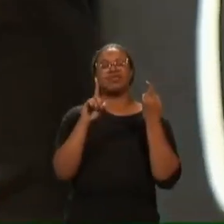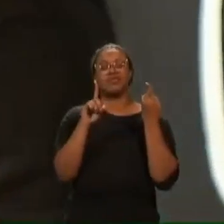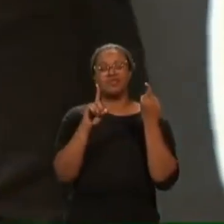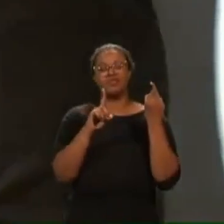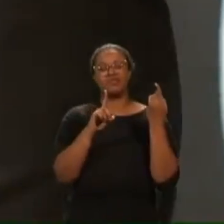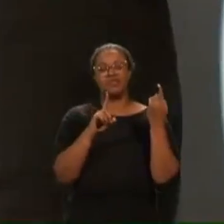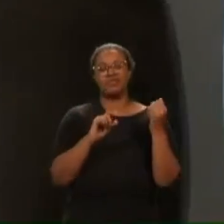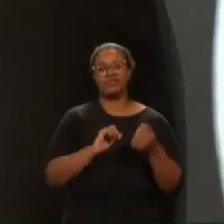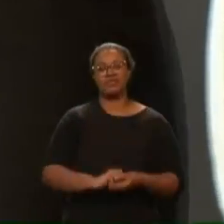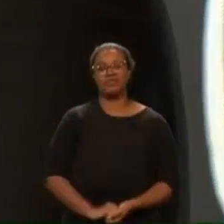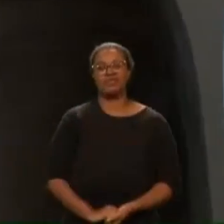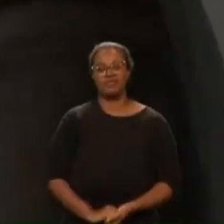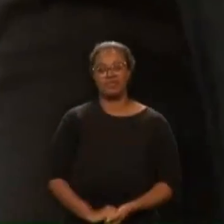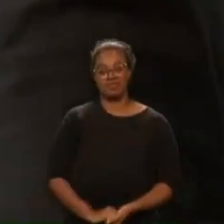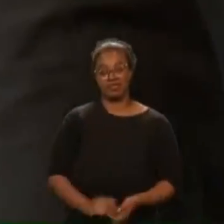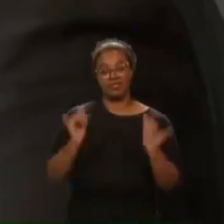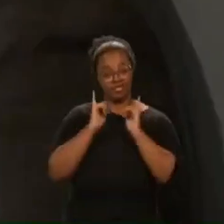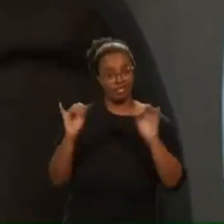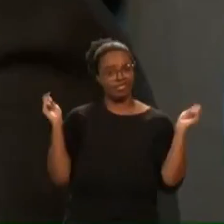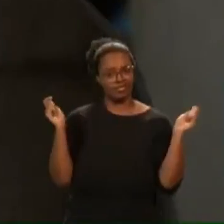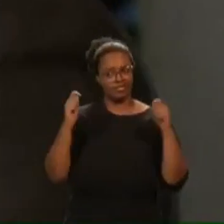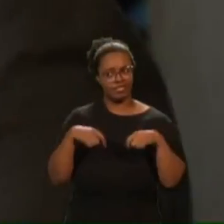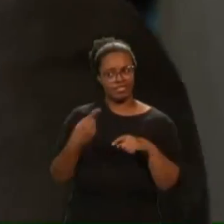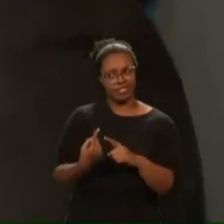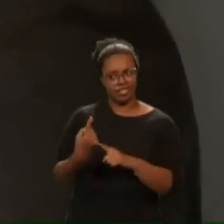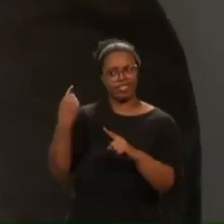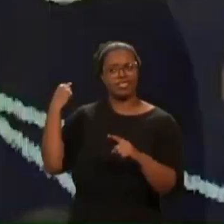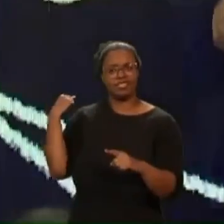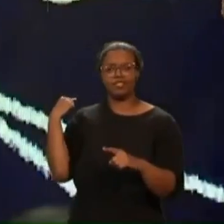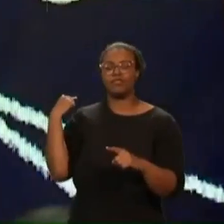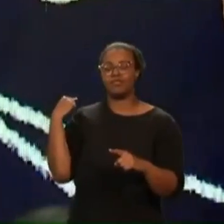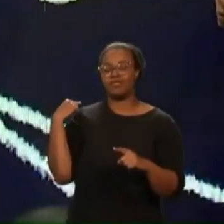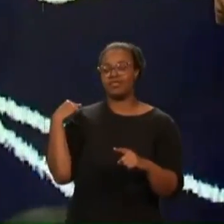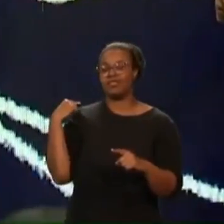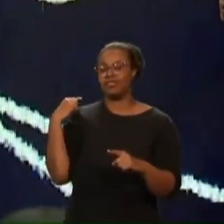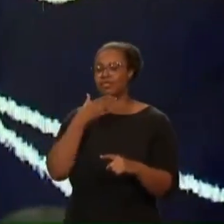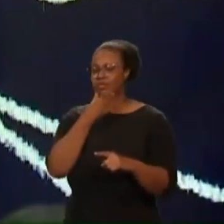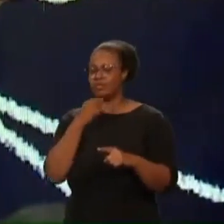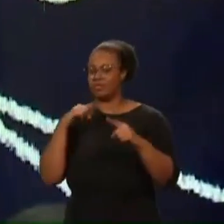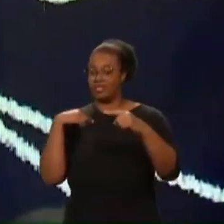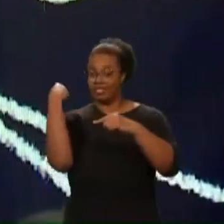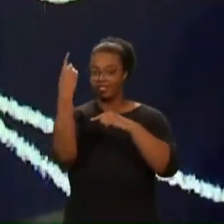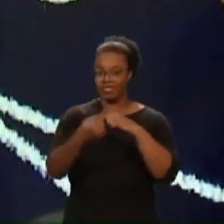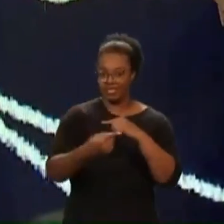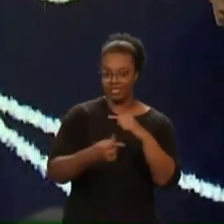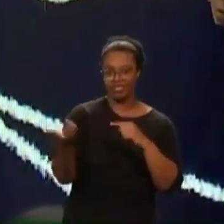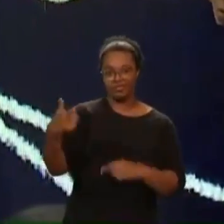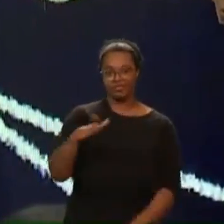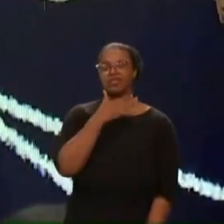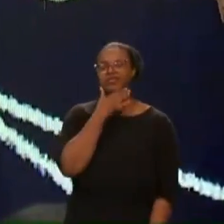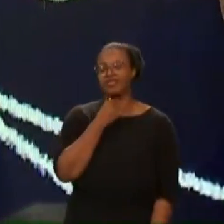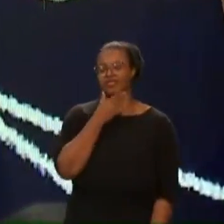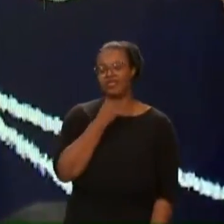transformadas eu posso dizer claramente para você que antes do Carisma existia um Hugo e depois do Carisma existe um outro Hugo